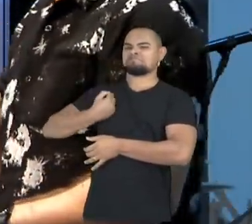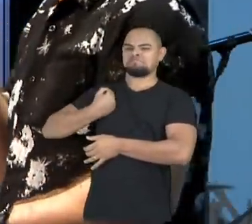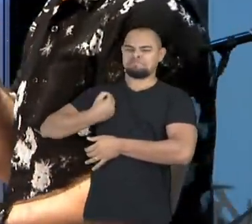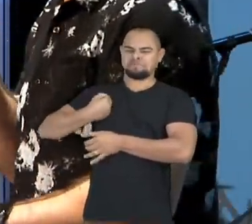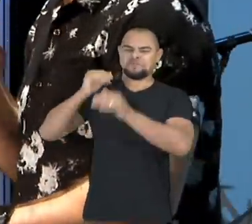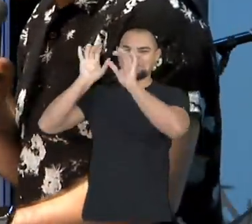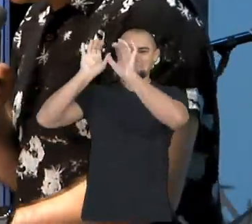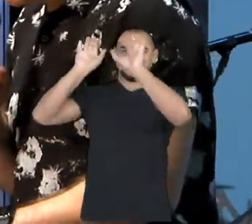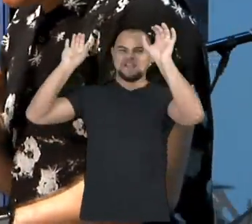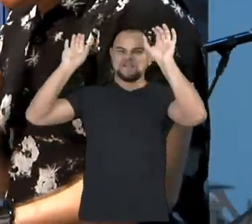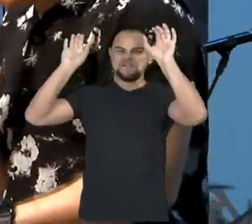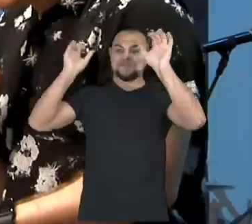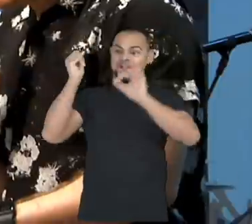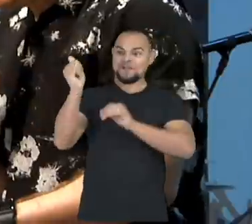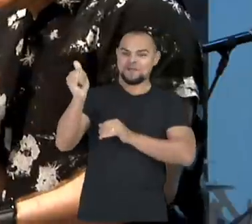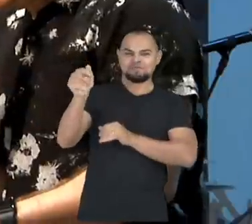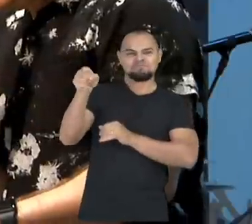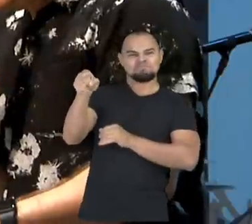nos céus.